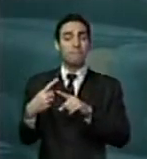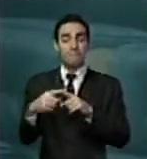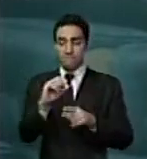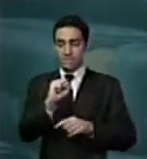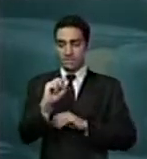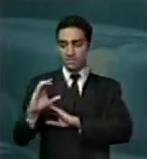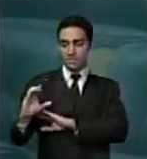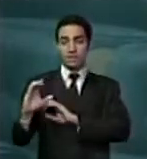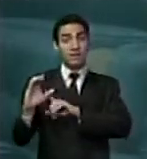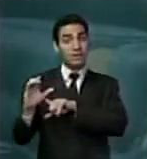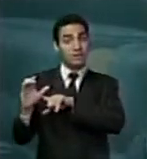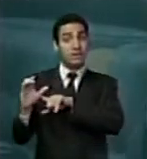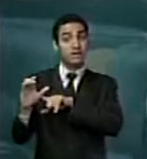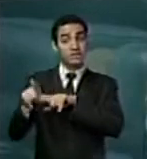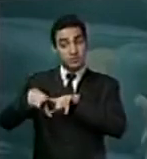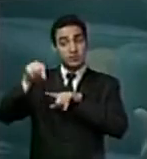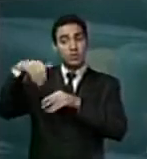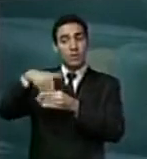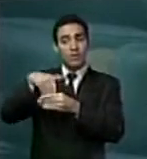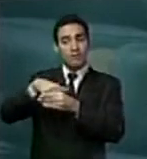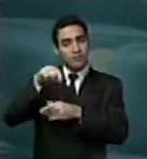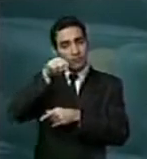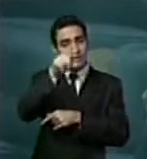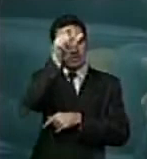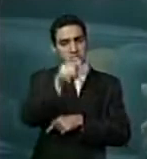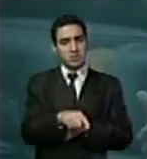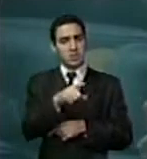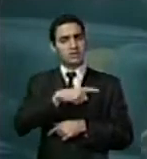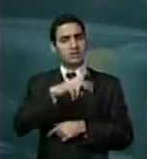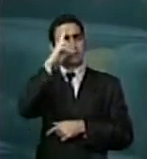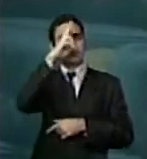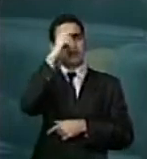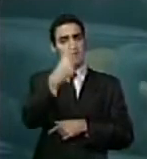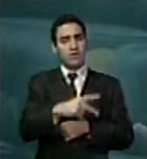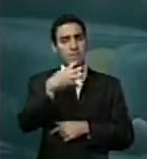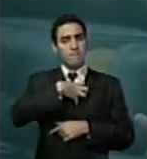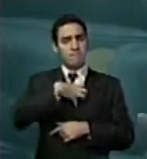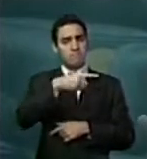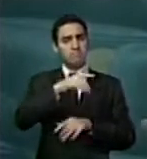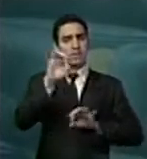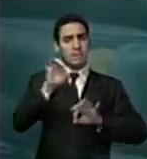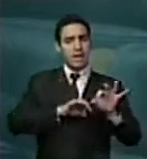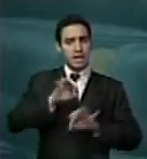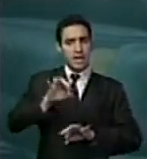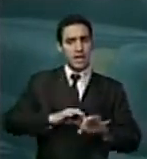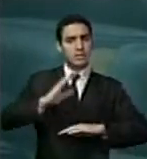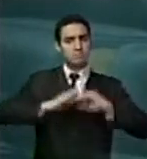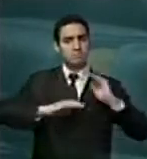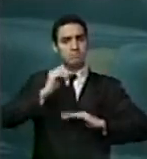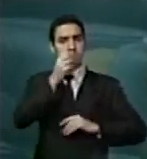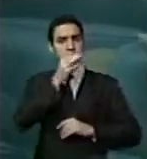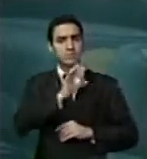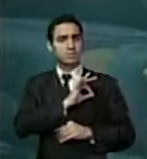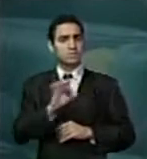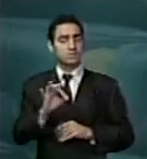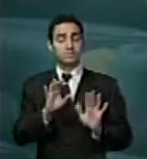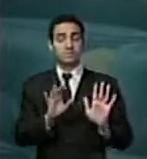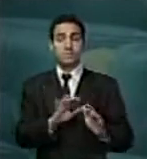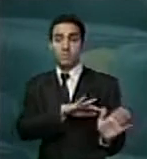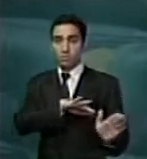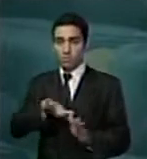esta casa uma pessoa com a vossa postura, com a vossa história e com o vosso preparo. Em relação ao